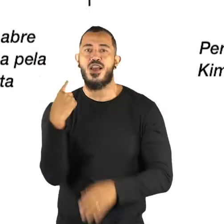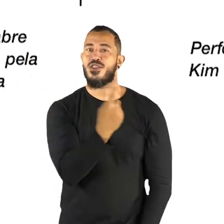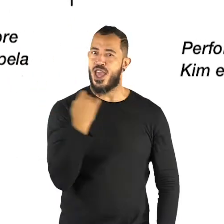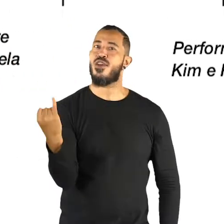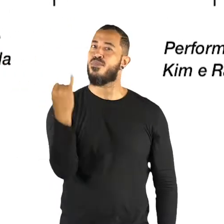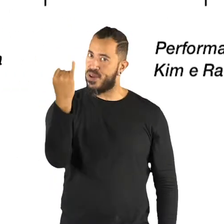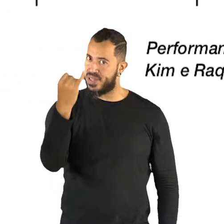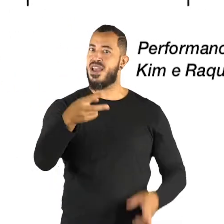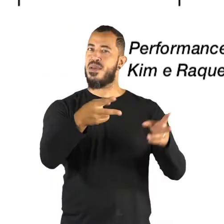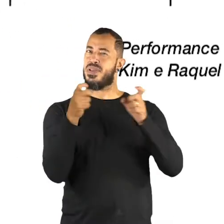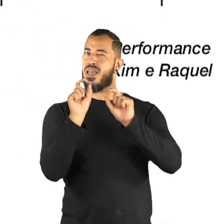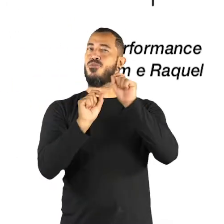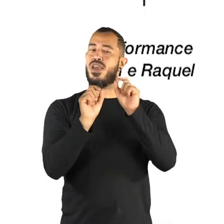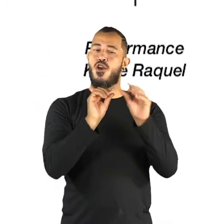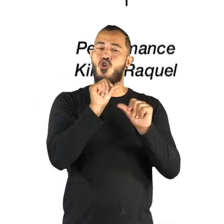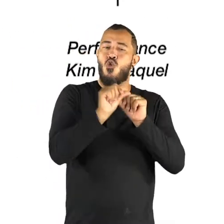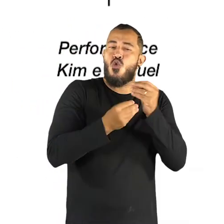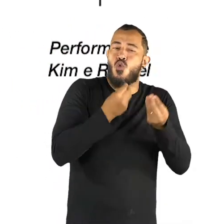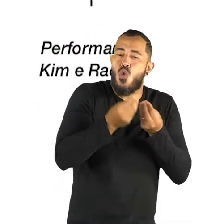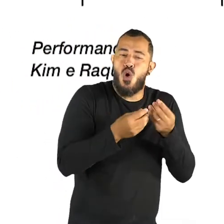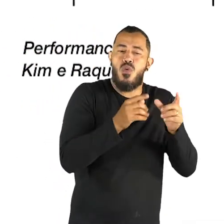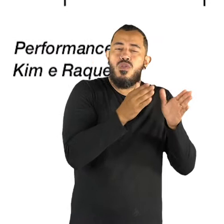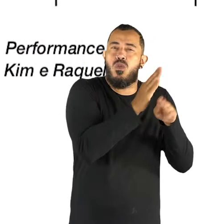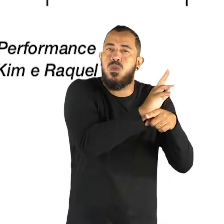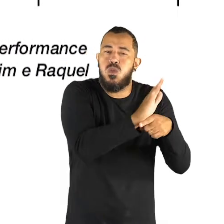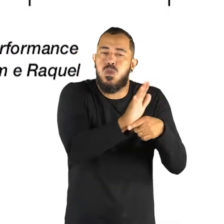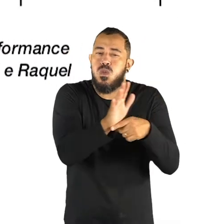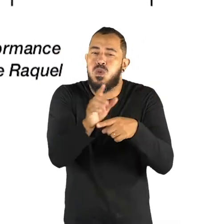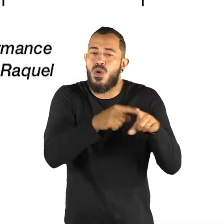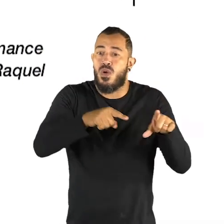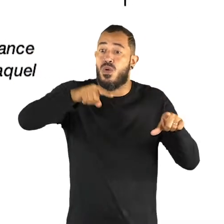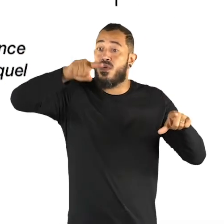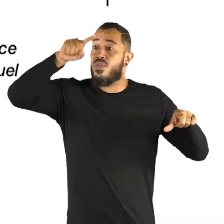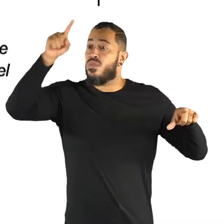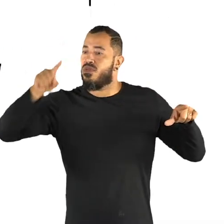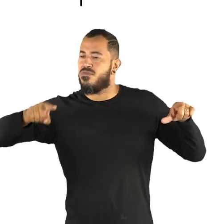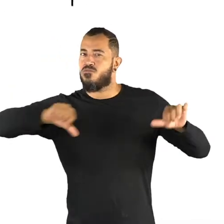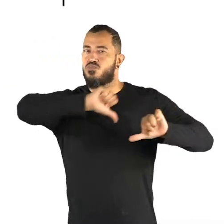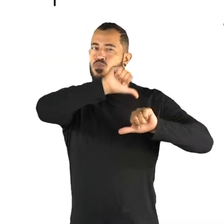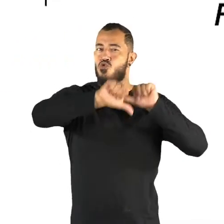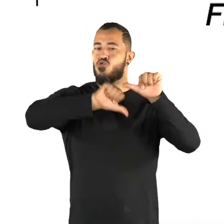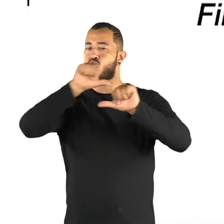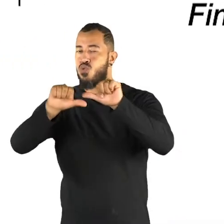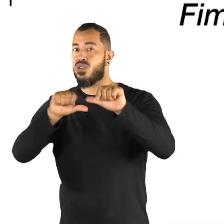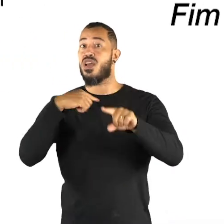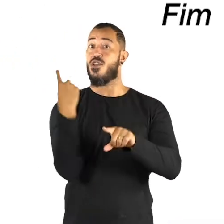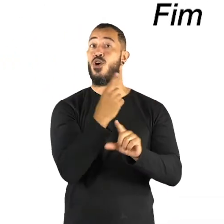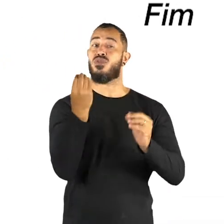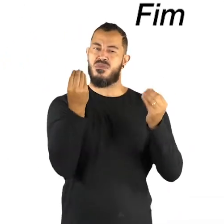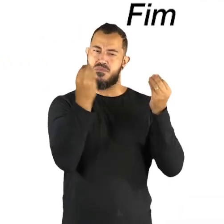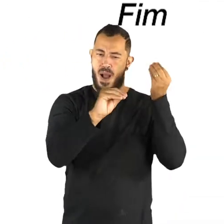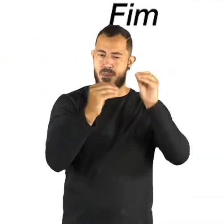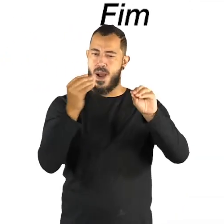processos como que a música vai se moldando, em qual ponto ela sobe, qual que ela desce, e dentro disso a gente consegue colocar mais intenção na hora